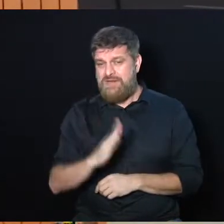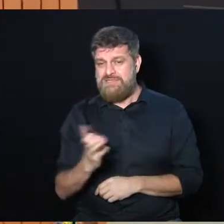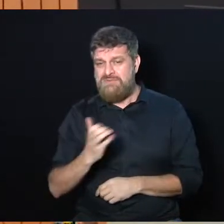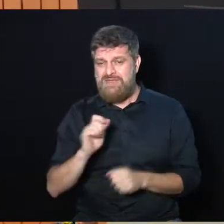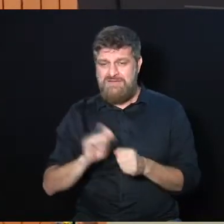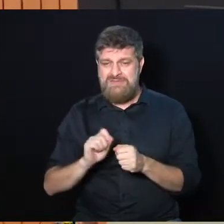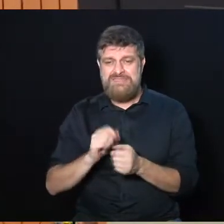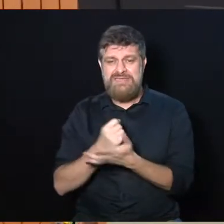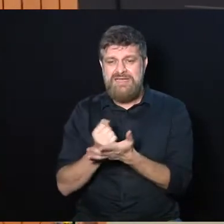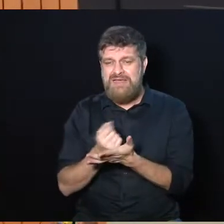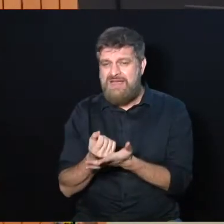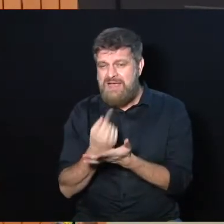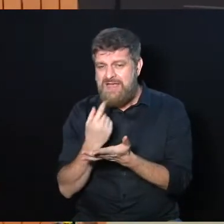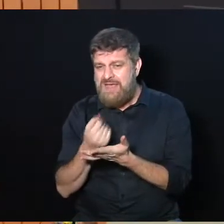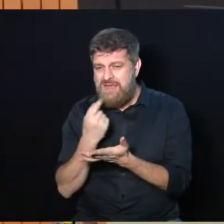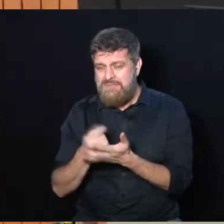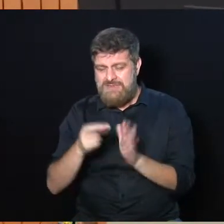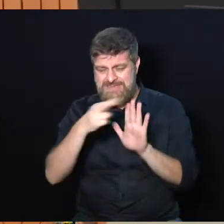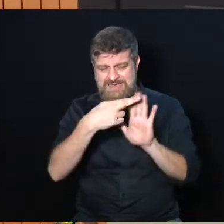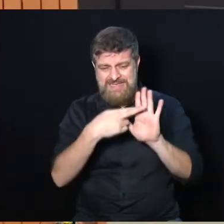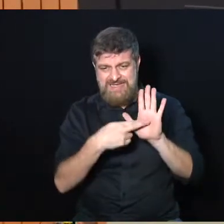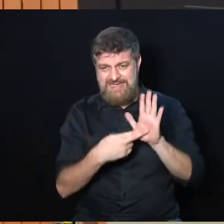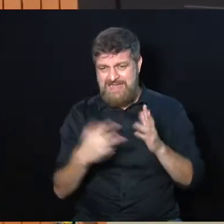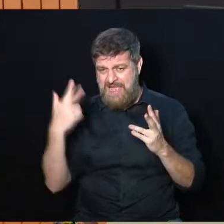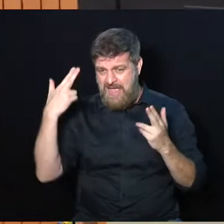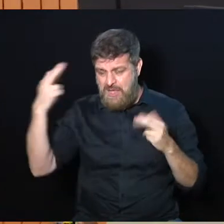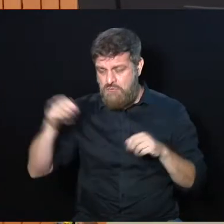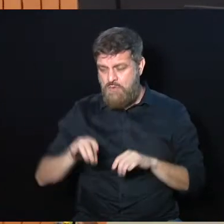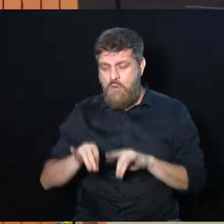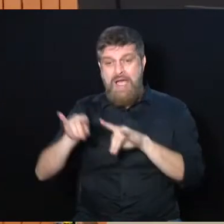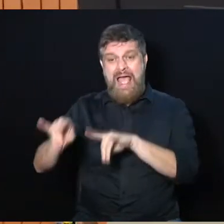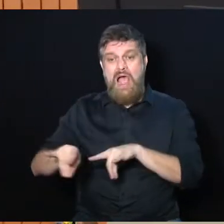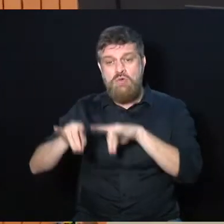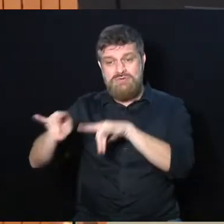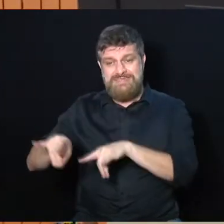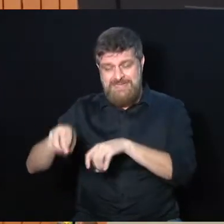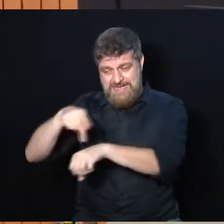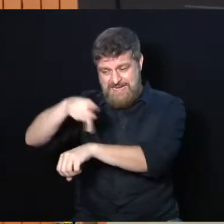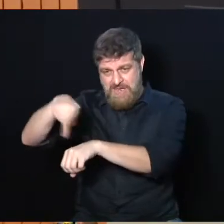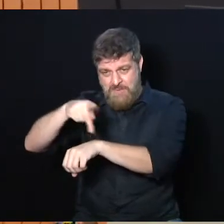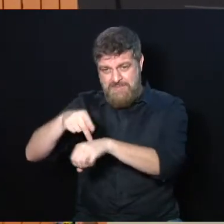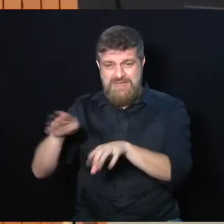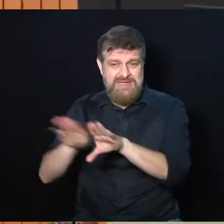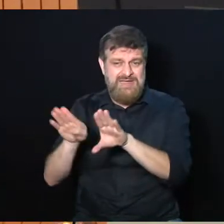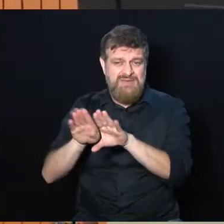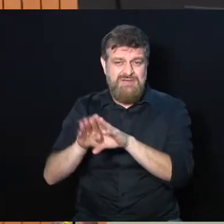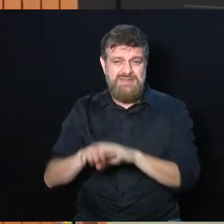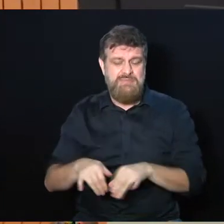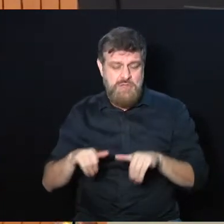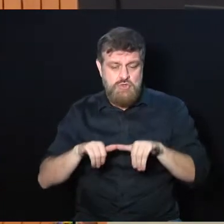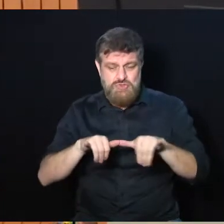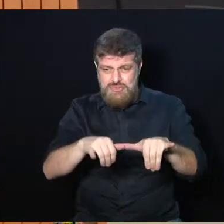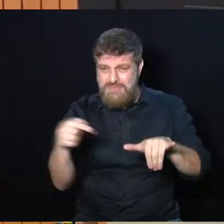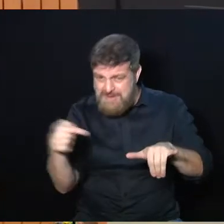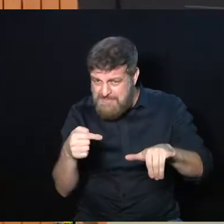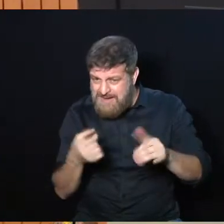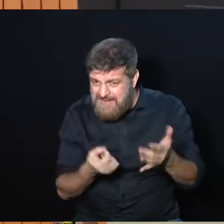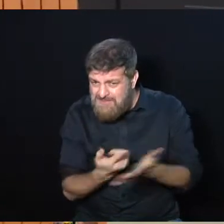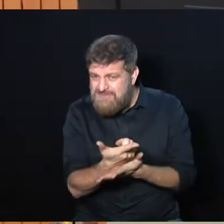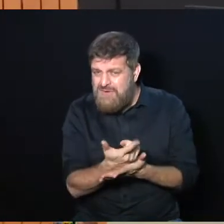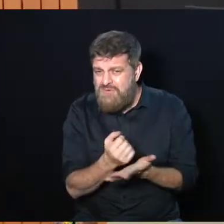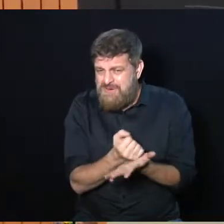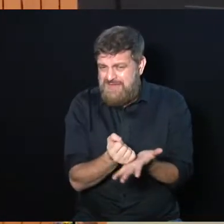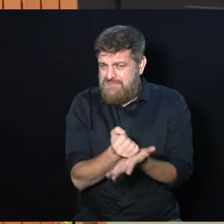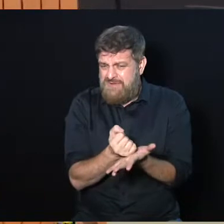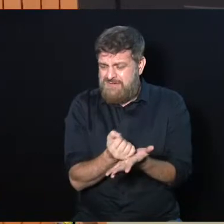de medicamentos que eu acho ruim, como os Estados Unidos e a Austrália, por exemplo, que você compra medicamento à vontade no supermercado. Nossa, a gente é totalmente contra.